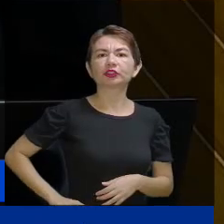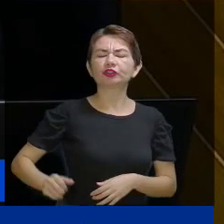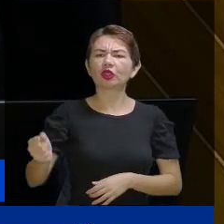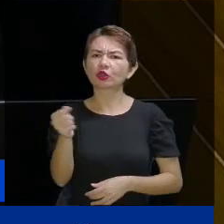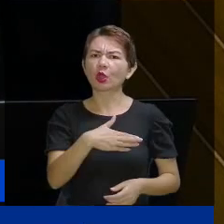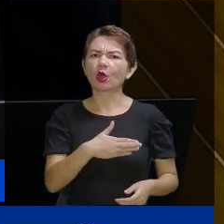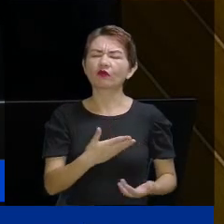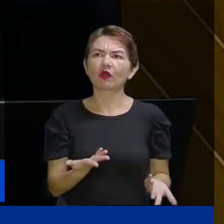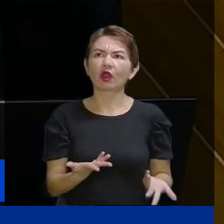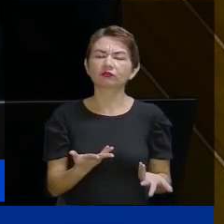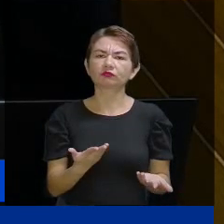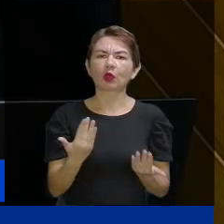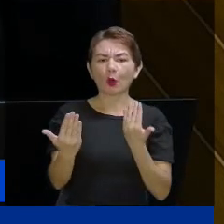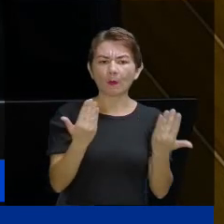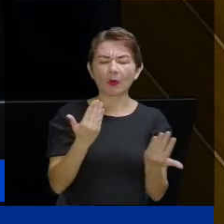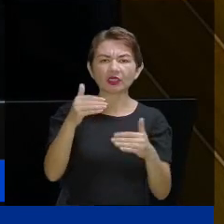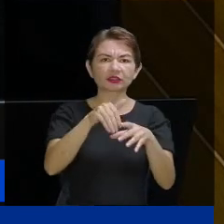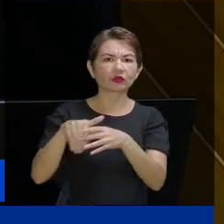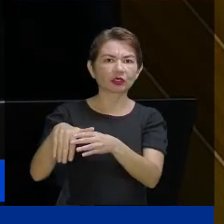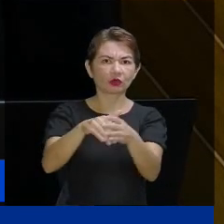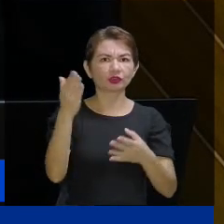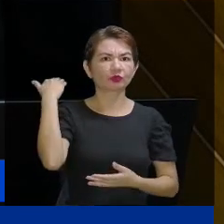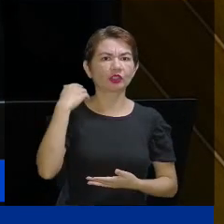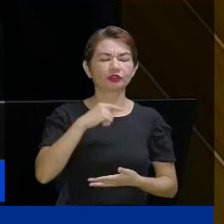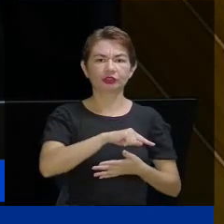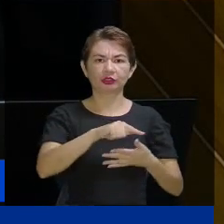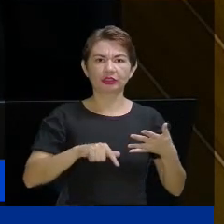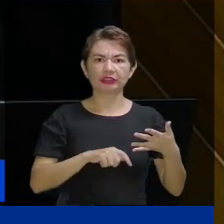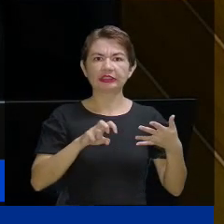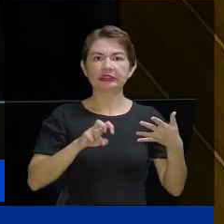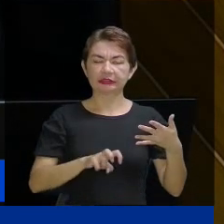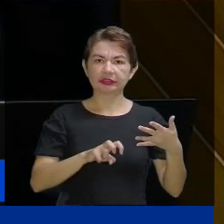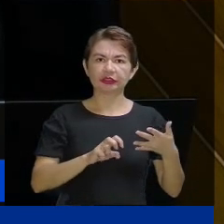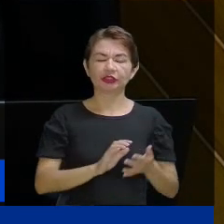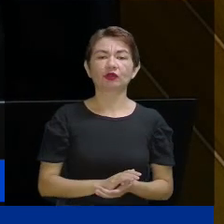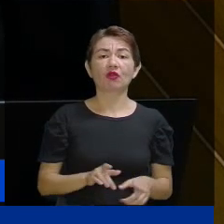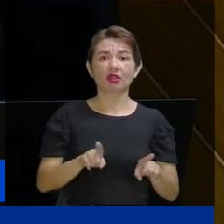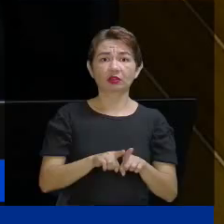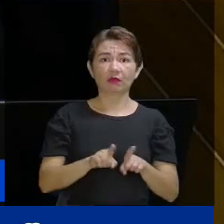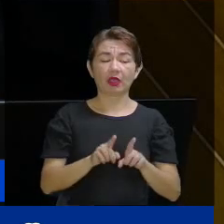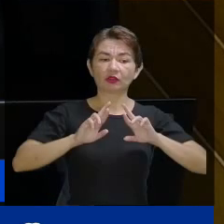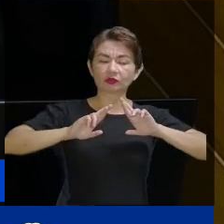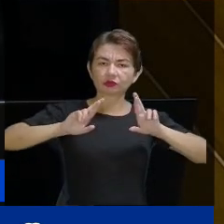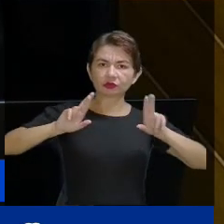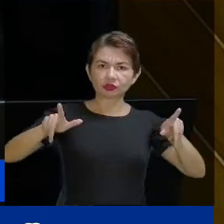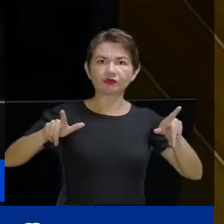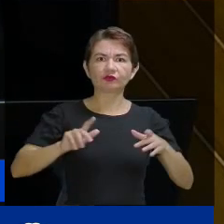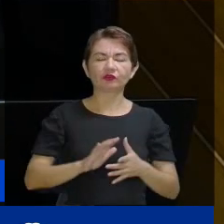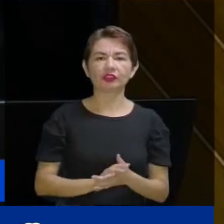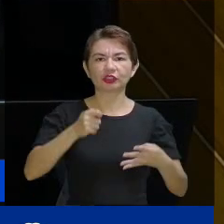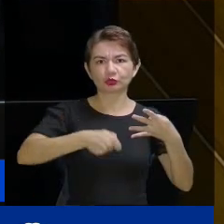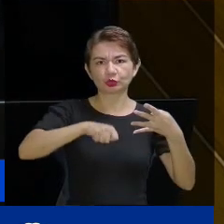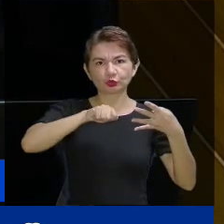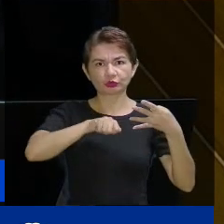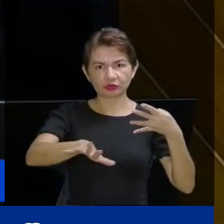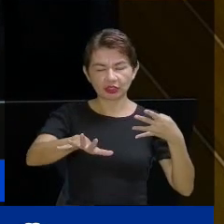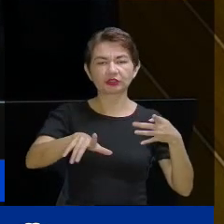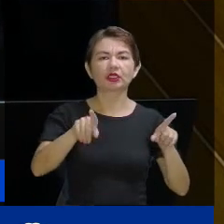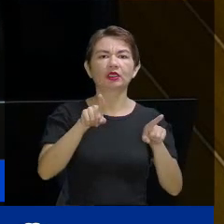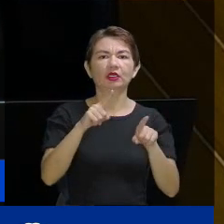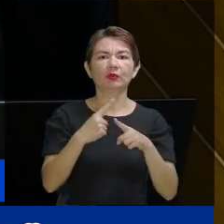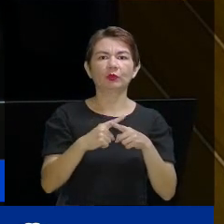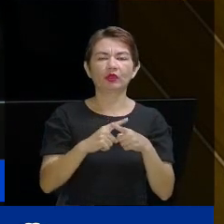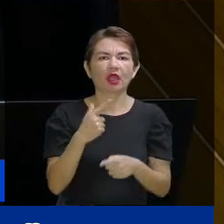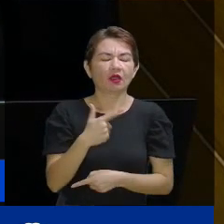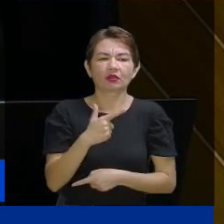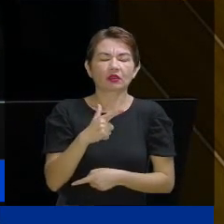em relação ao acordo anterior? 5. Há existência de distinção em relação à jurisprudência de que